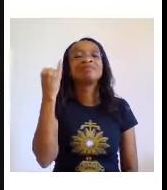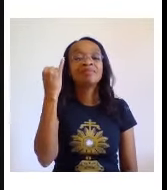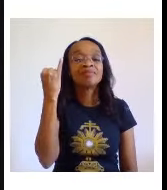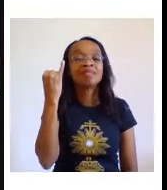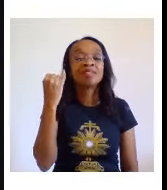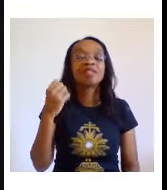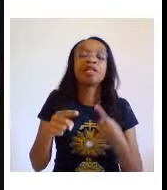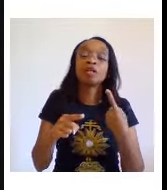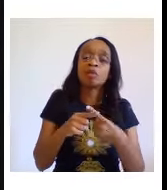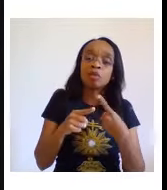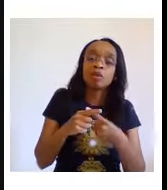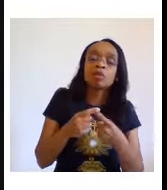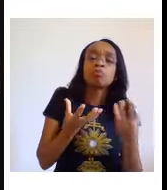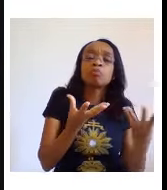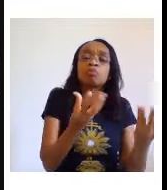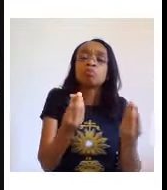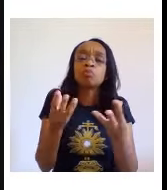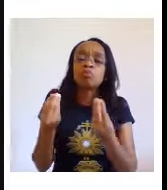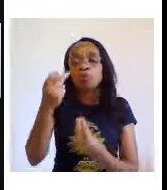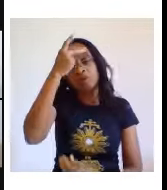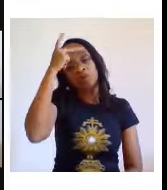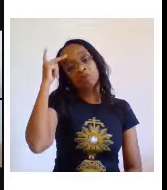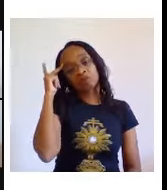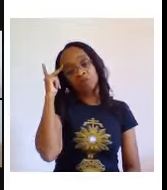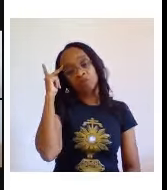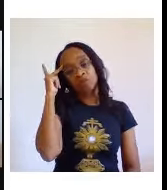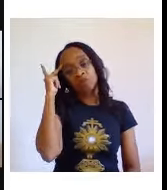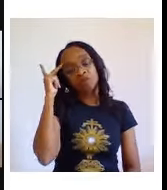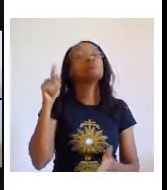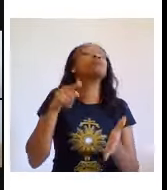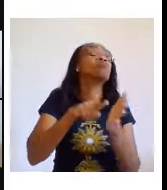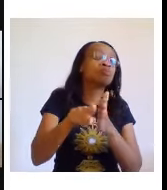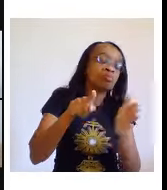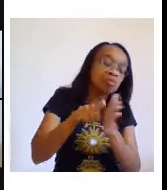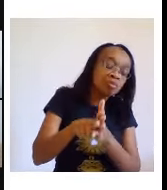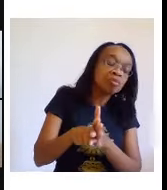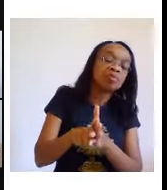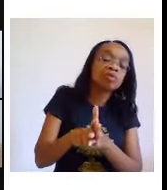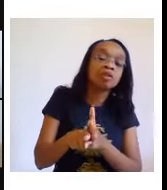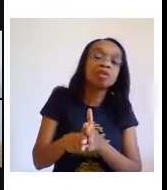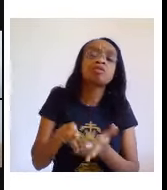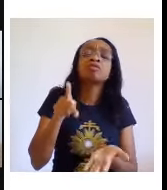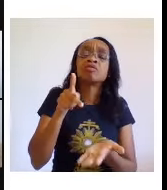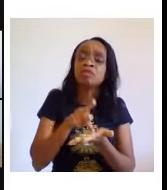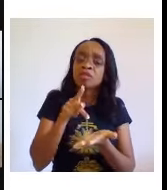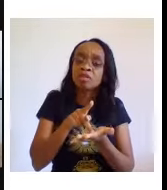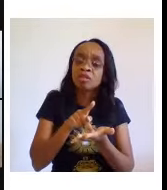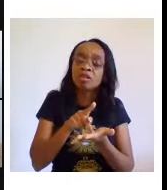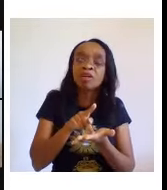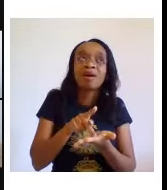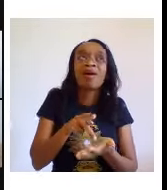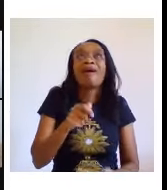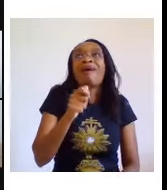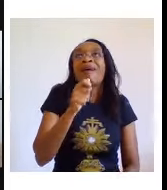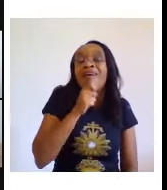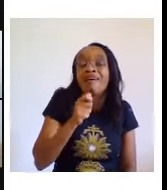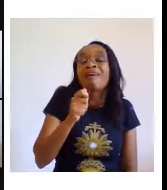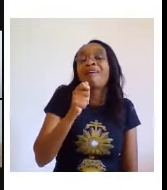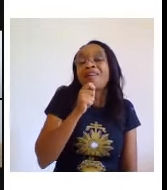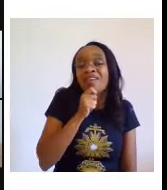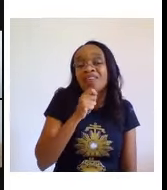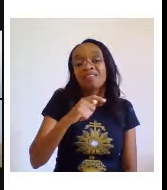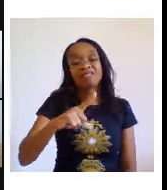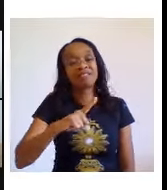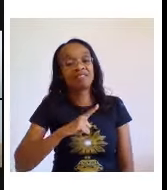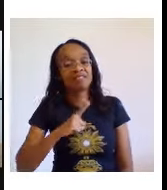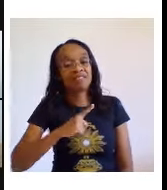porque ela é recorrente, porque diante de todos esses fatos e evidência, né, a gente ainda, aí eu